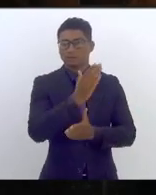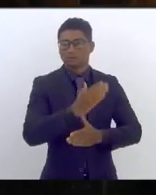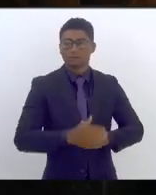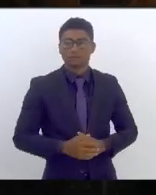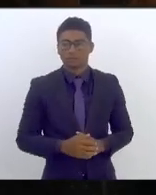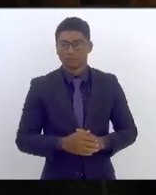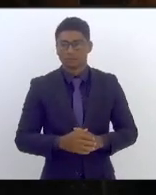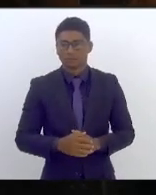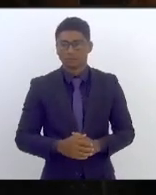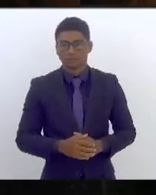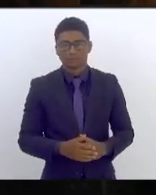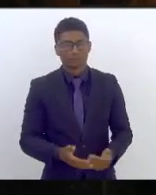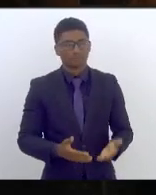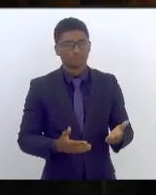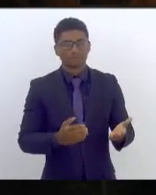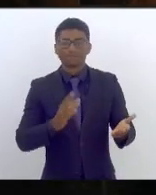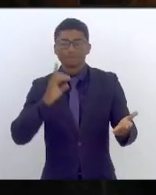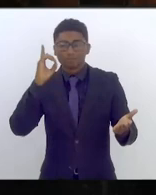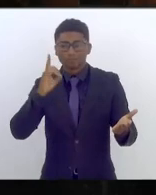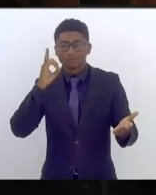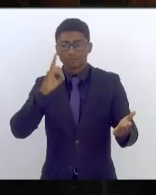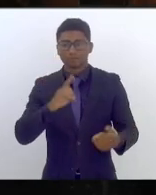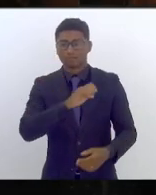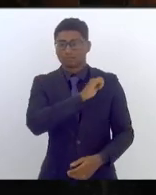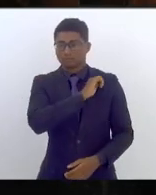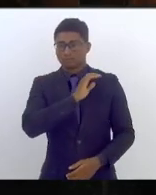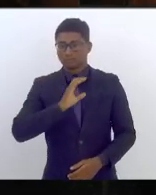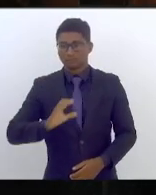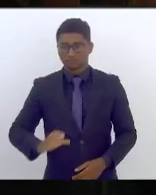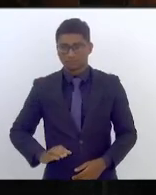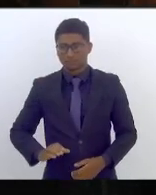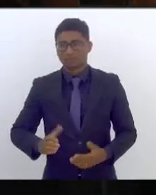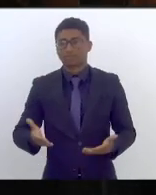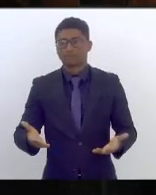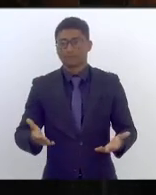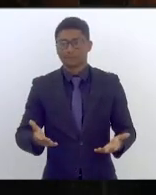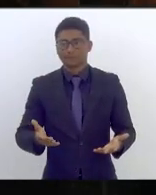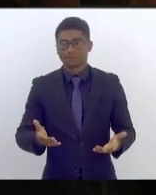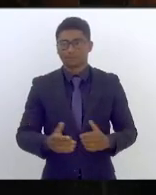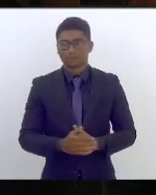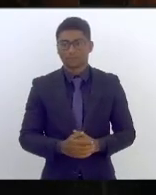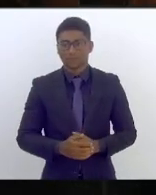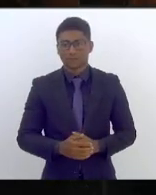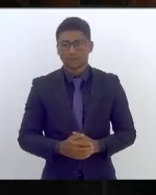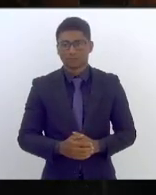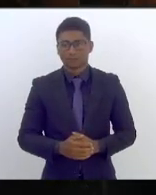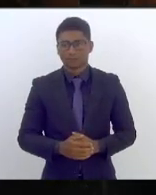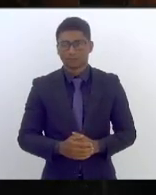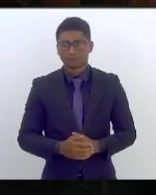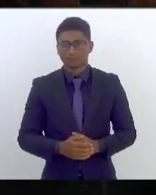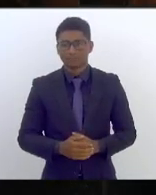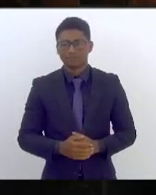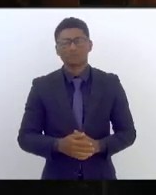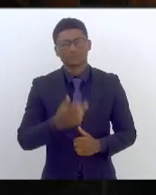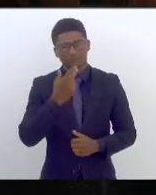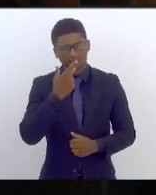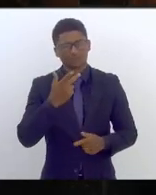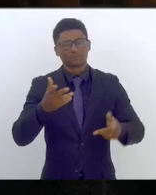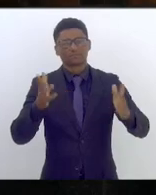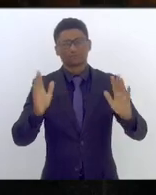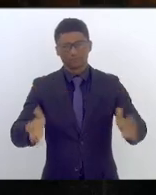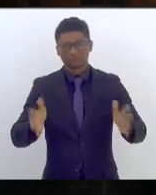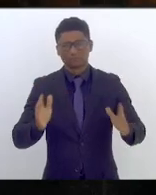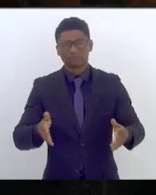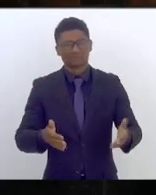o deputado André siciliano e aí não posso deixar de dar esse testemunho já já falei com o deputado André